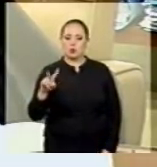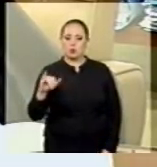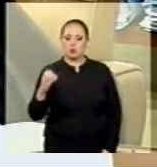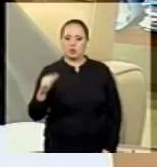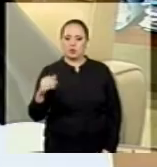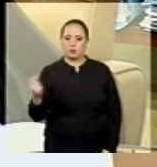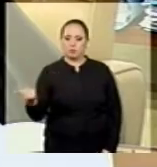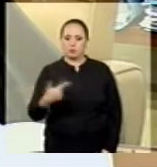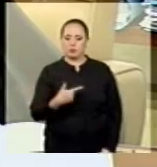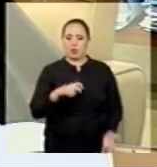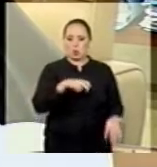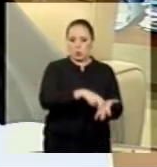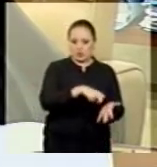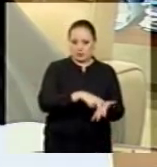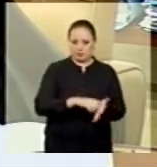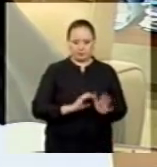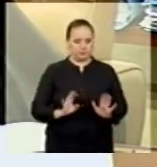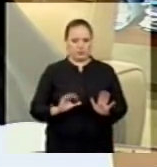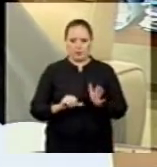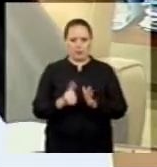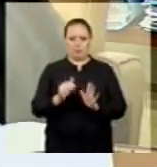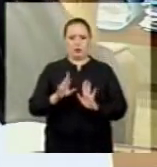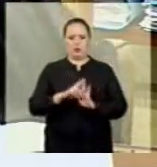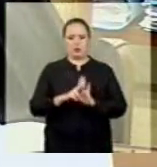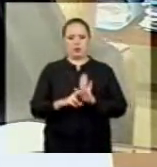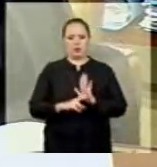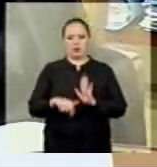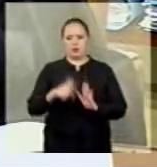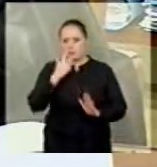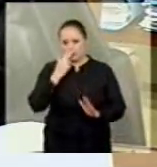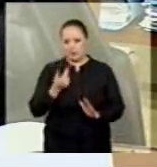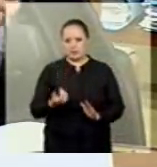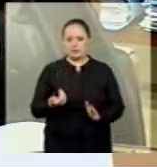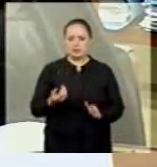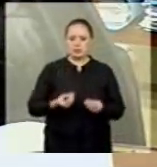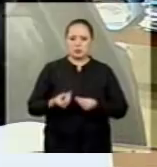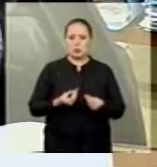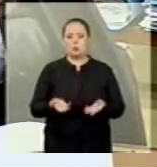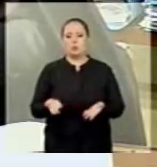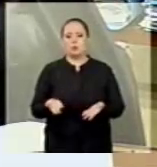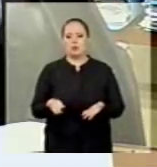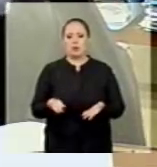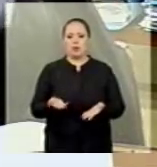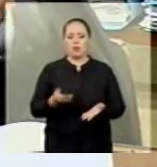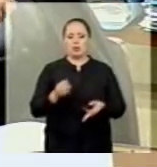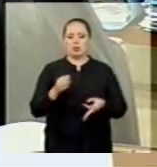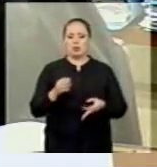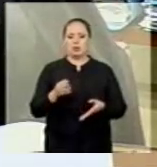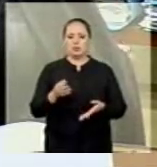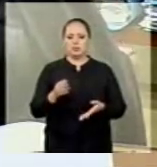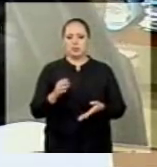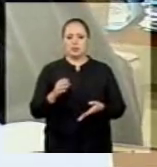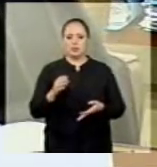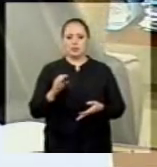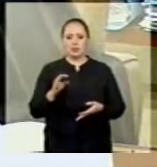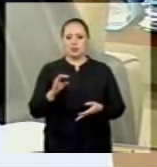condenações. Primeiro que o critério aqui parece um pouco como medida de tribunal nazista, presidente. Quem condena